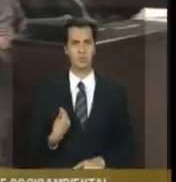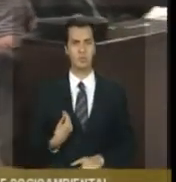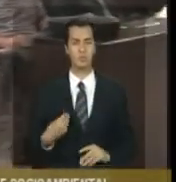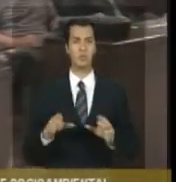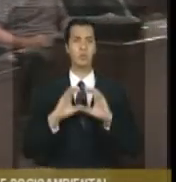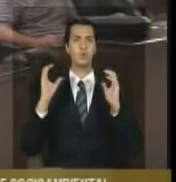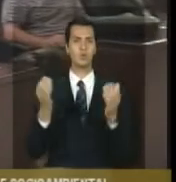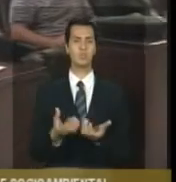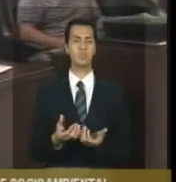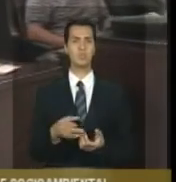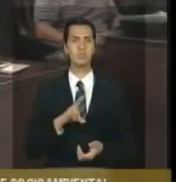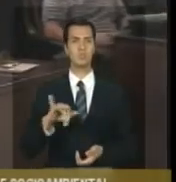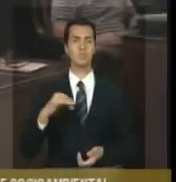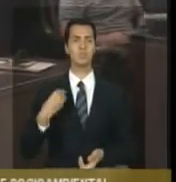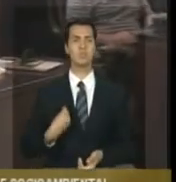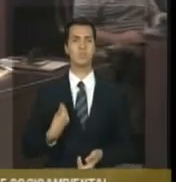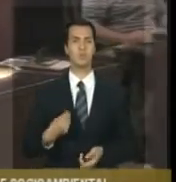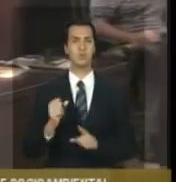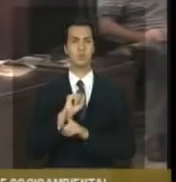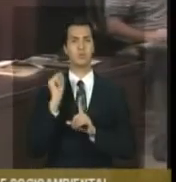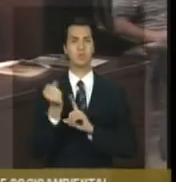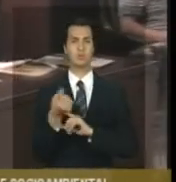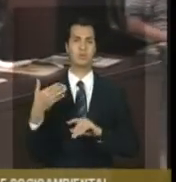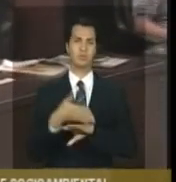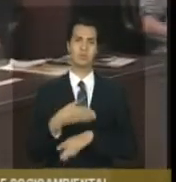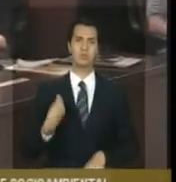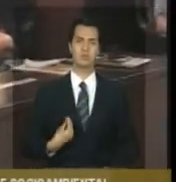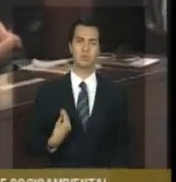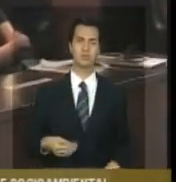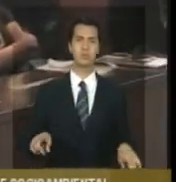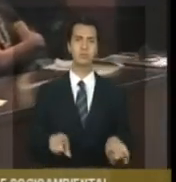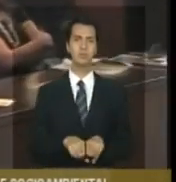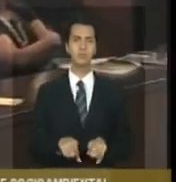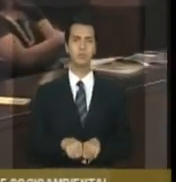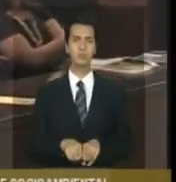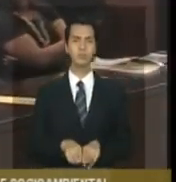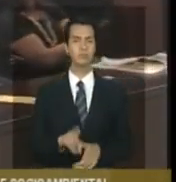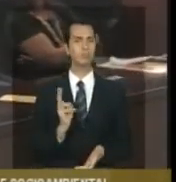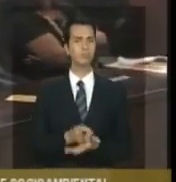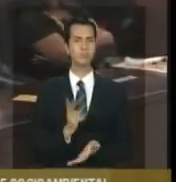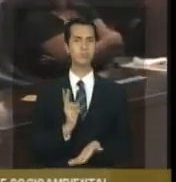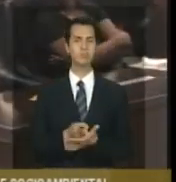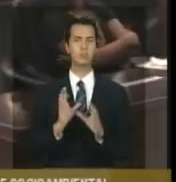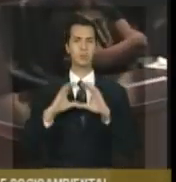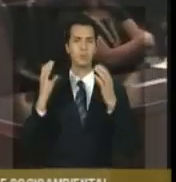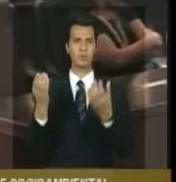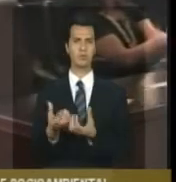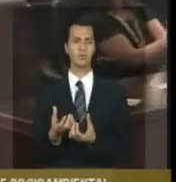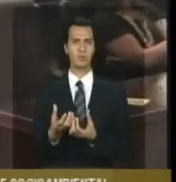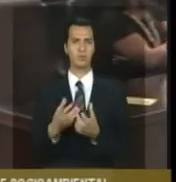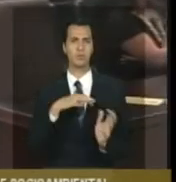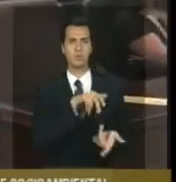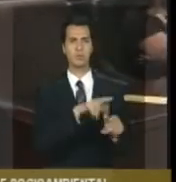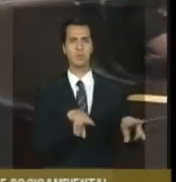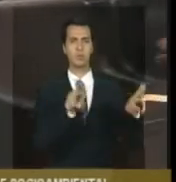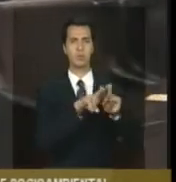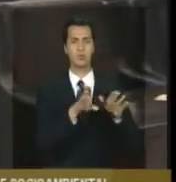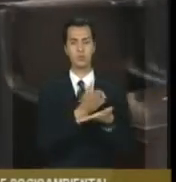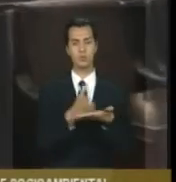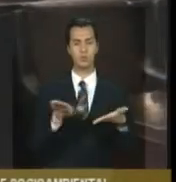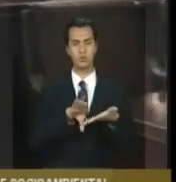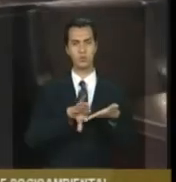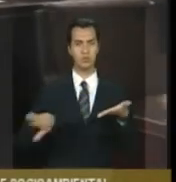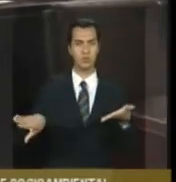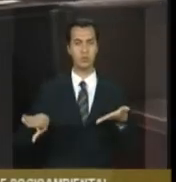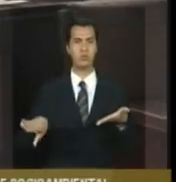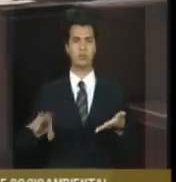participação mais abrangente da sociedade civil, isso é uma coisa importante ser dito. Normalmente, as conferências das Nações Unidas isolam, a gente fica